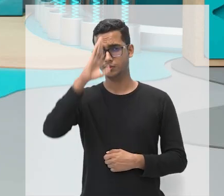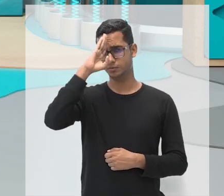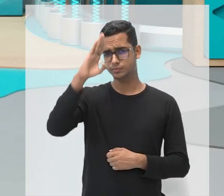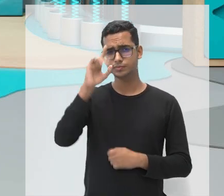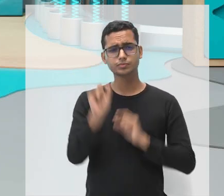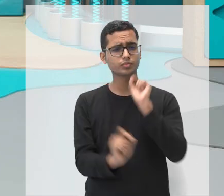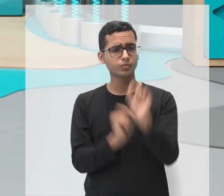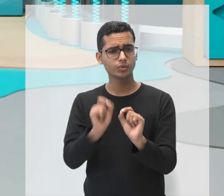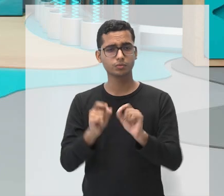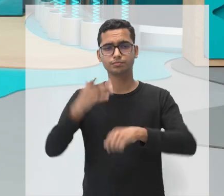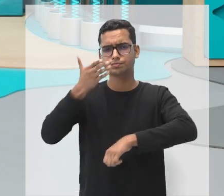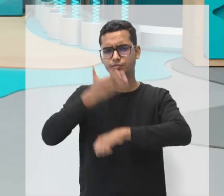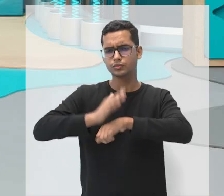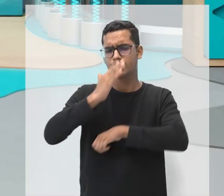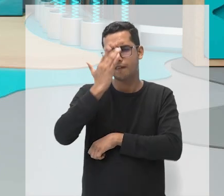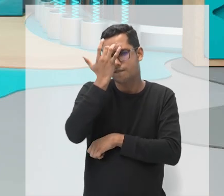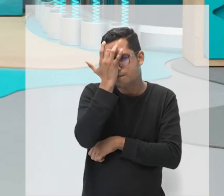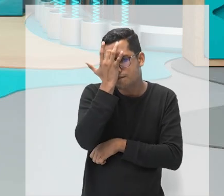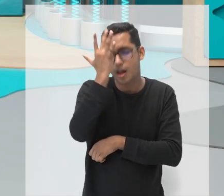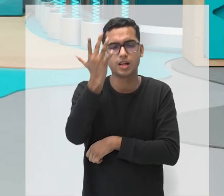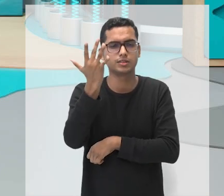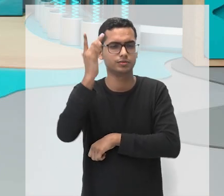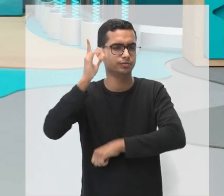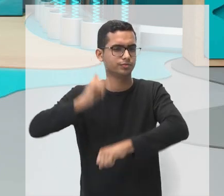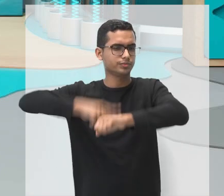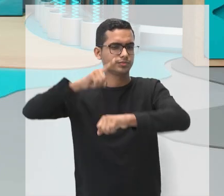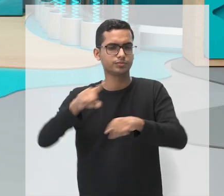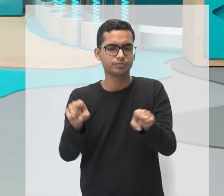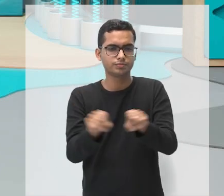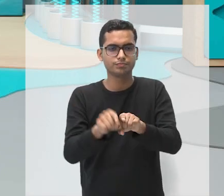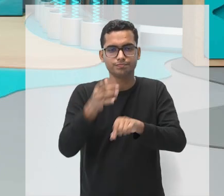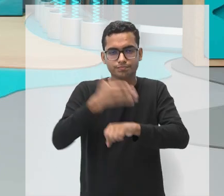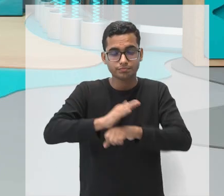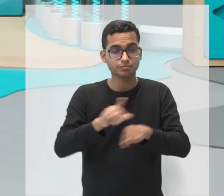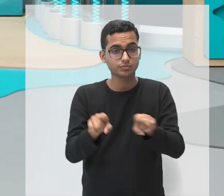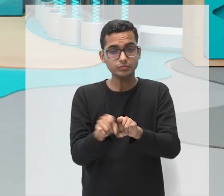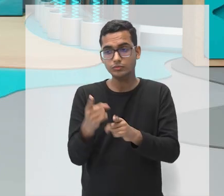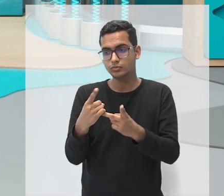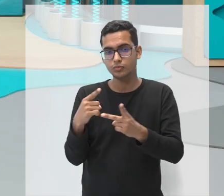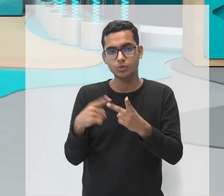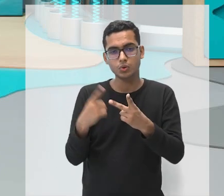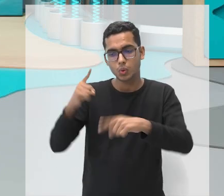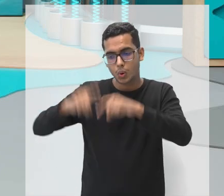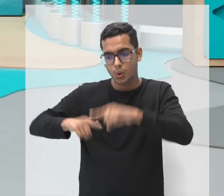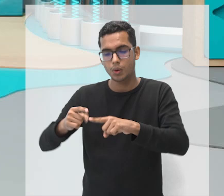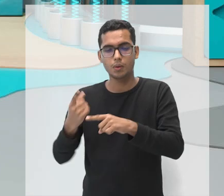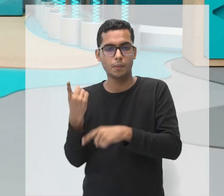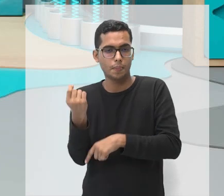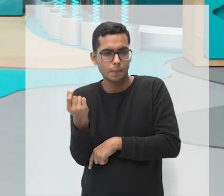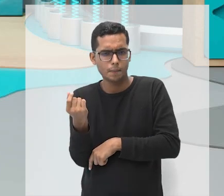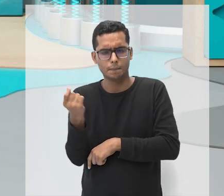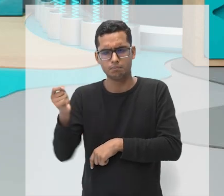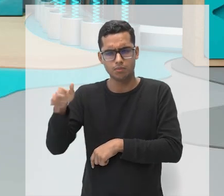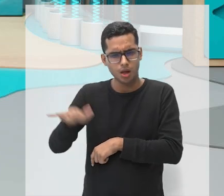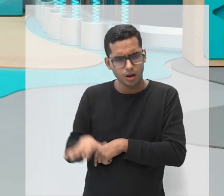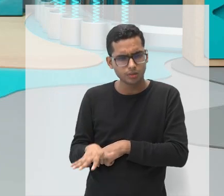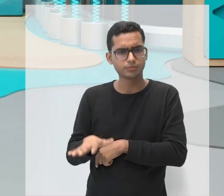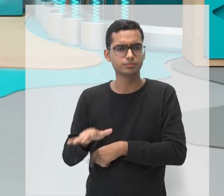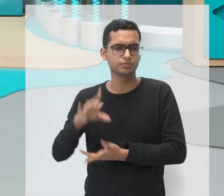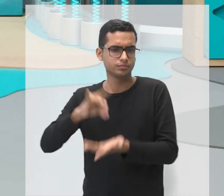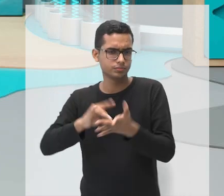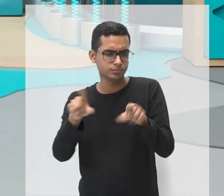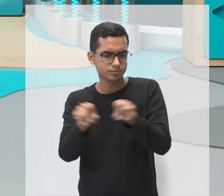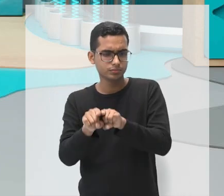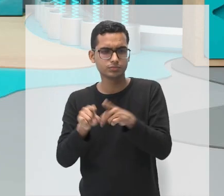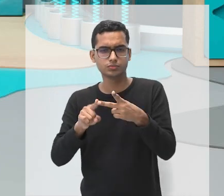principalmente, olha só, por sua praticidade, pelo baixo custo de materiais,